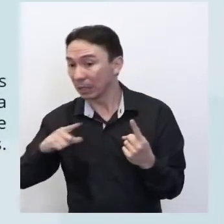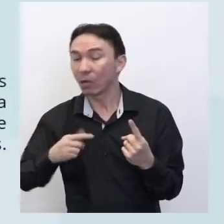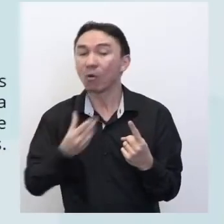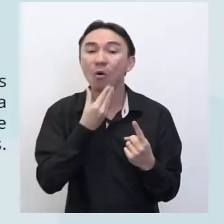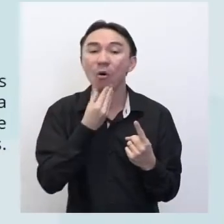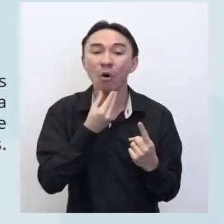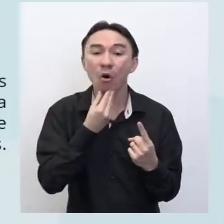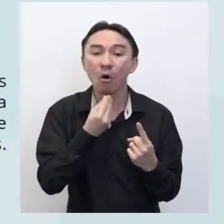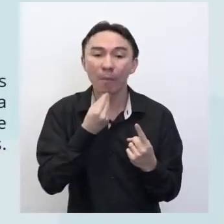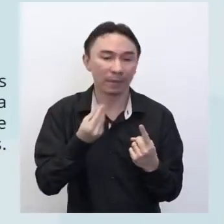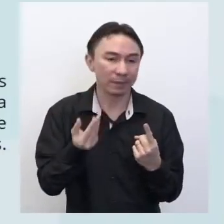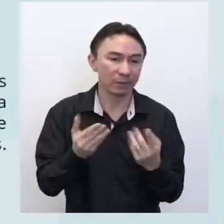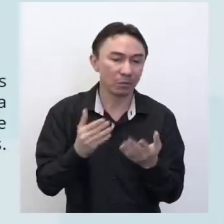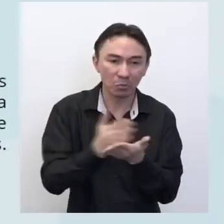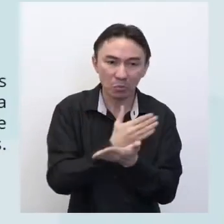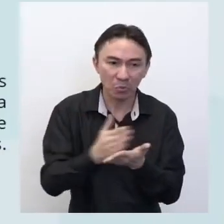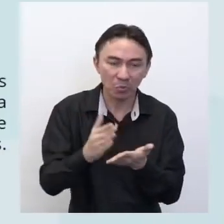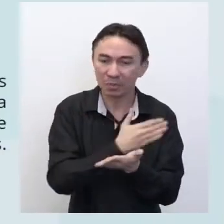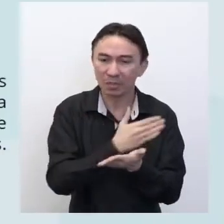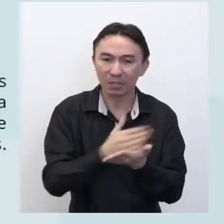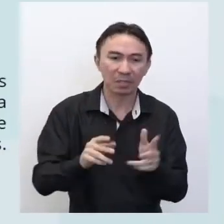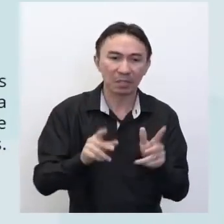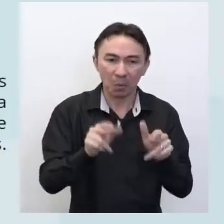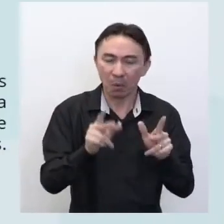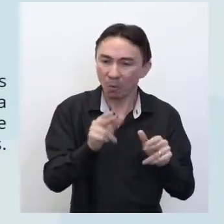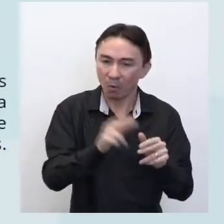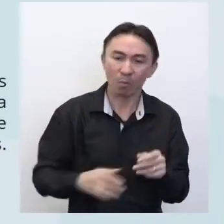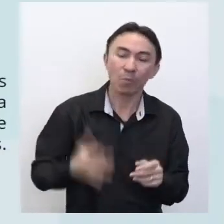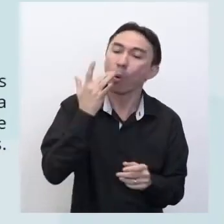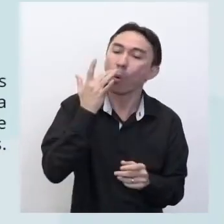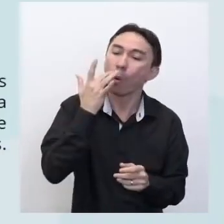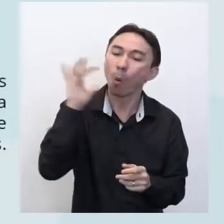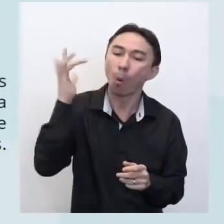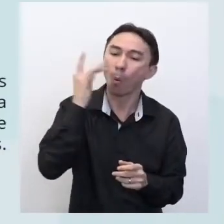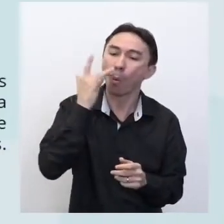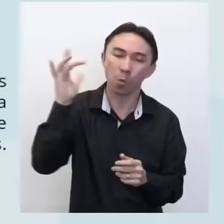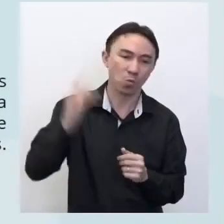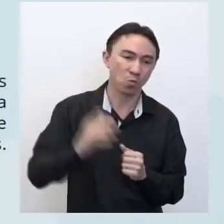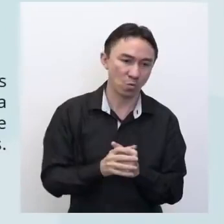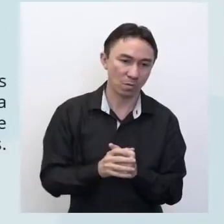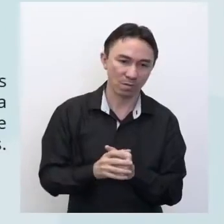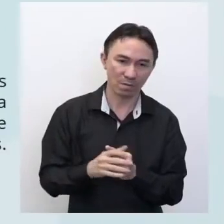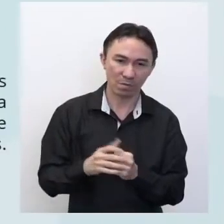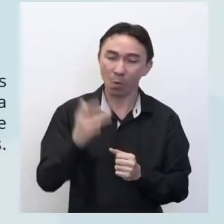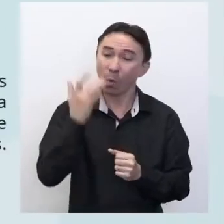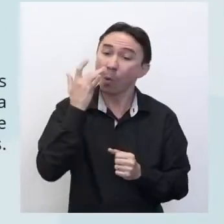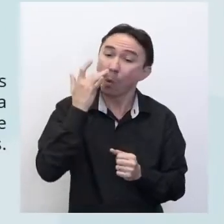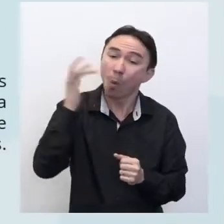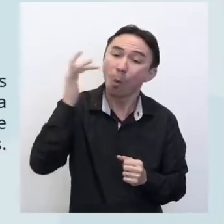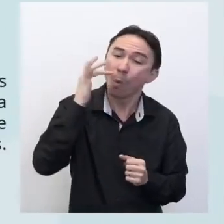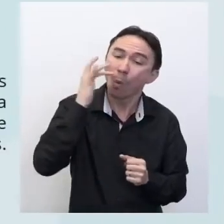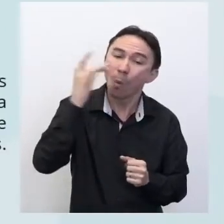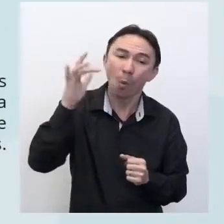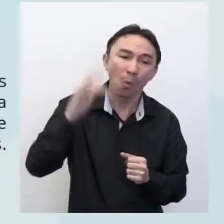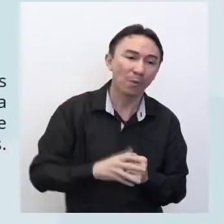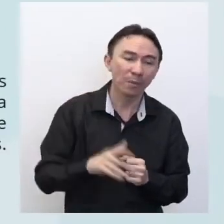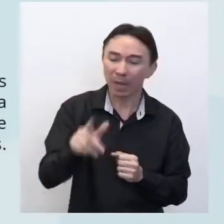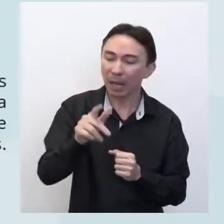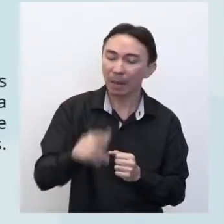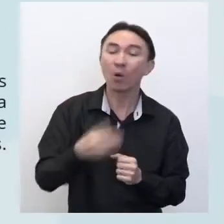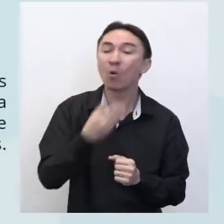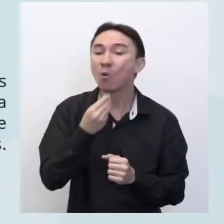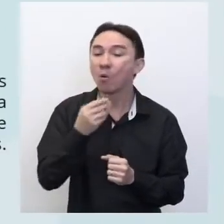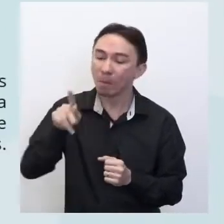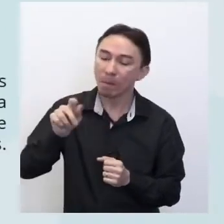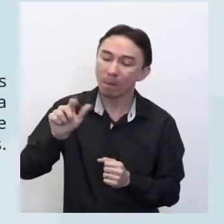nascem com almas de ouro, certo? Esses homens de almas de ouro, Platão identificava